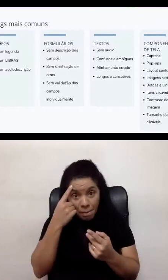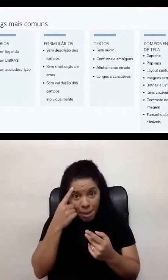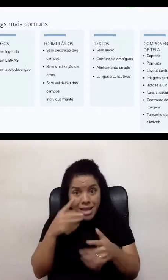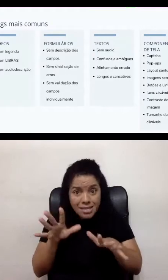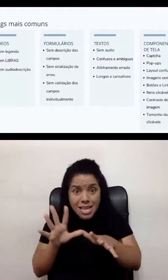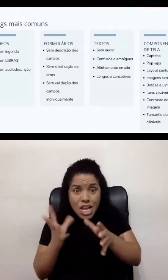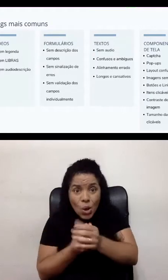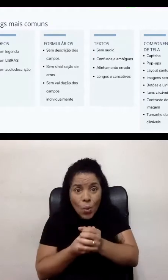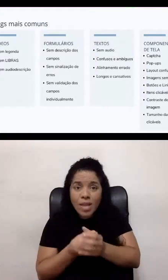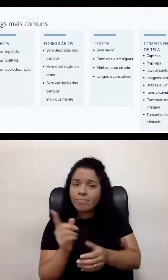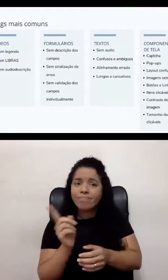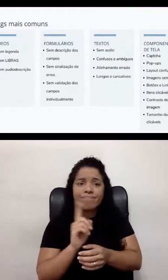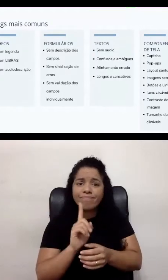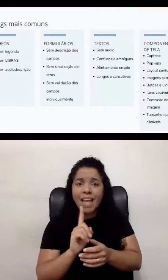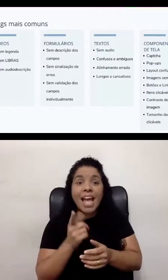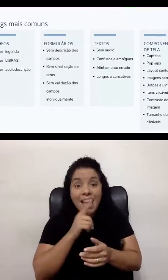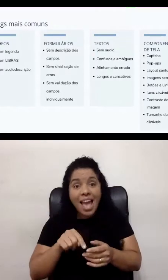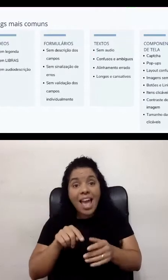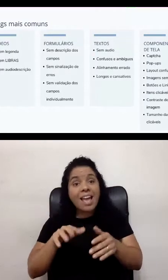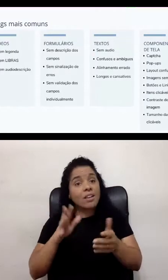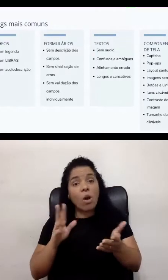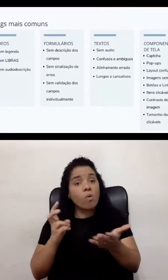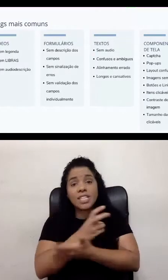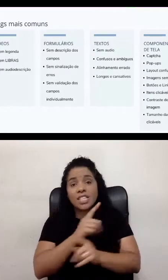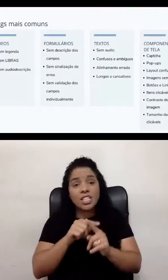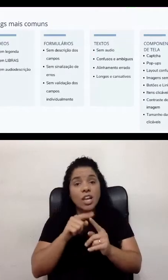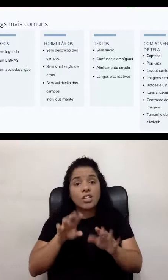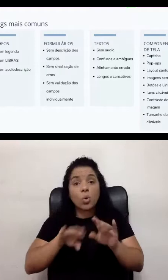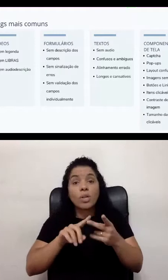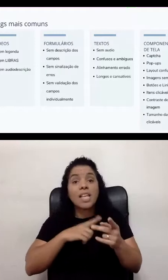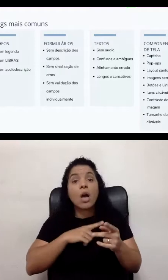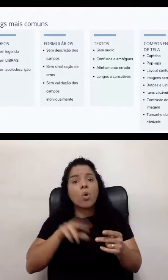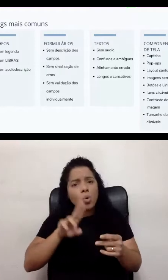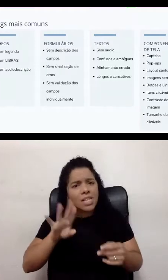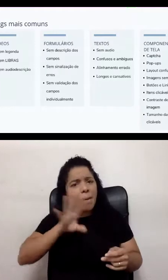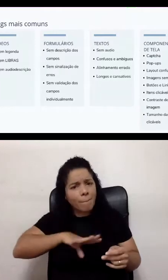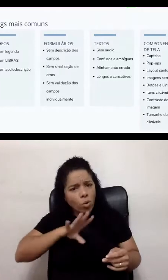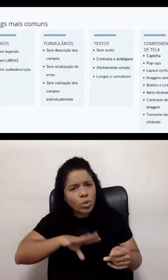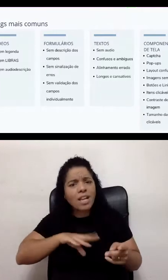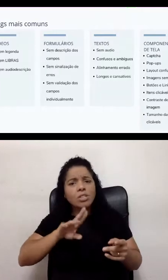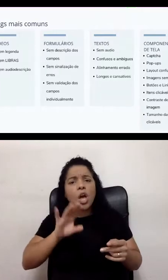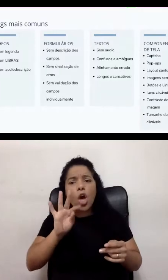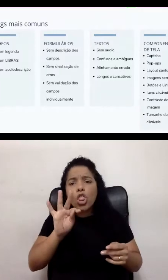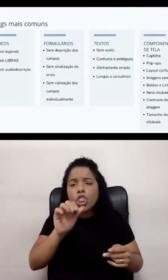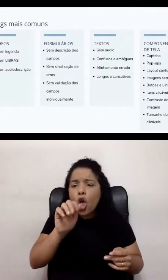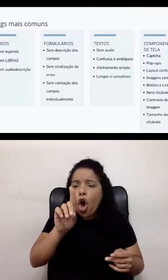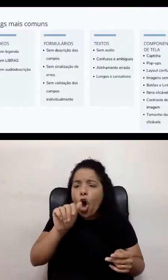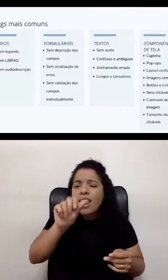Então, vamos usar a língua portuguesa que é tão rica. Vamos usar outras palavras, mas usar a forma correta,